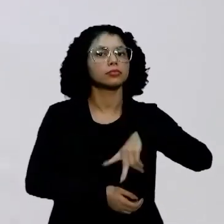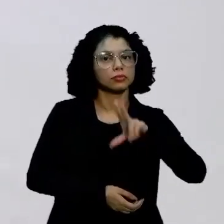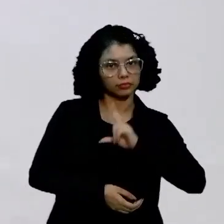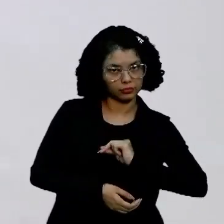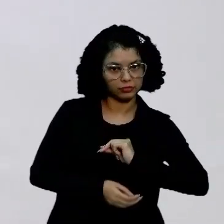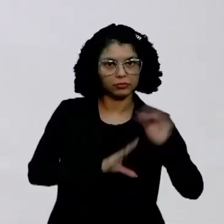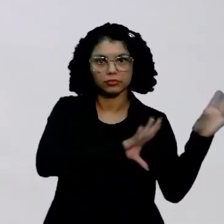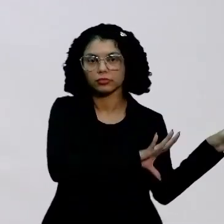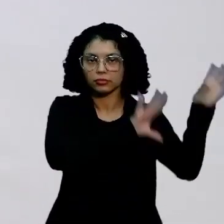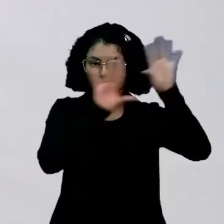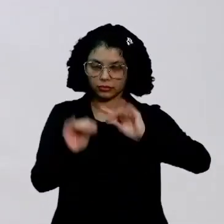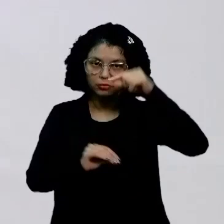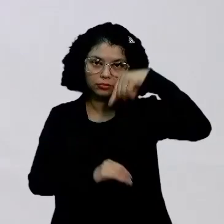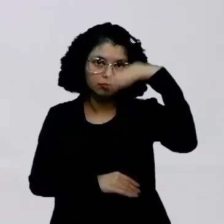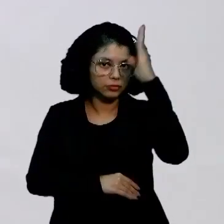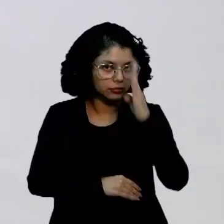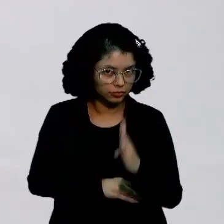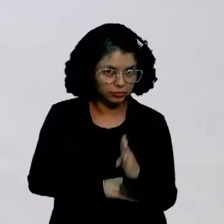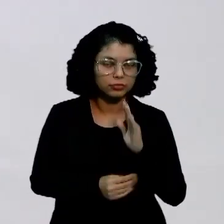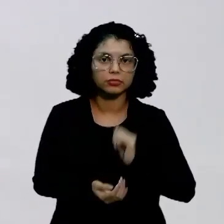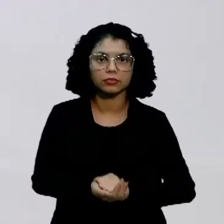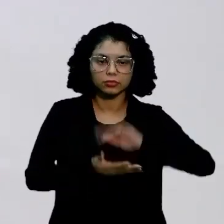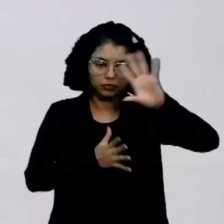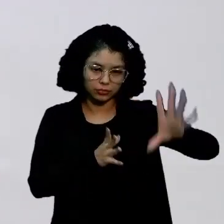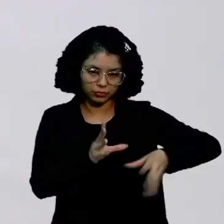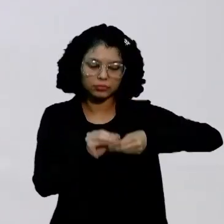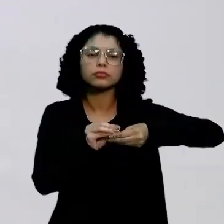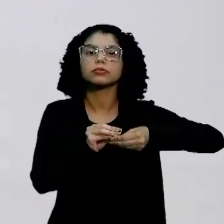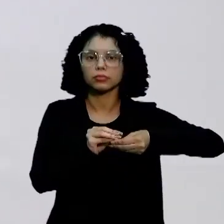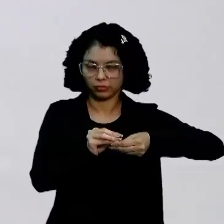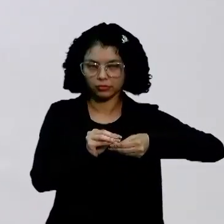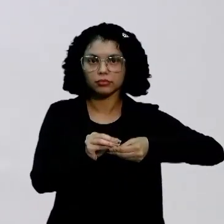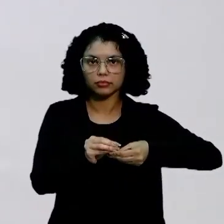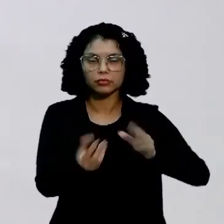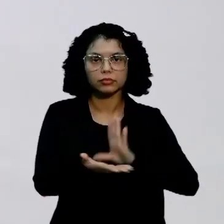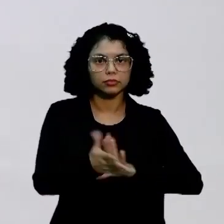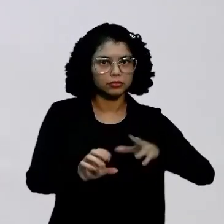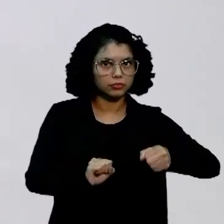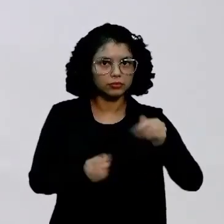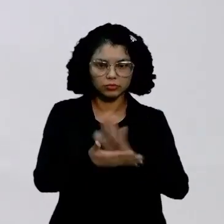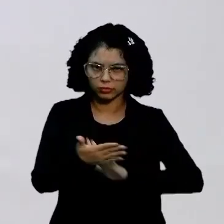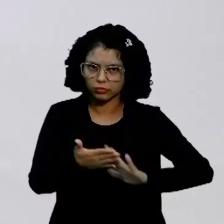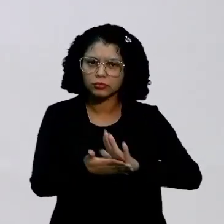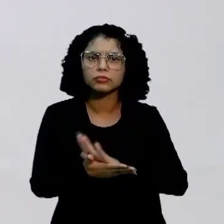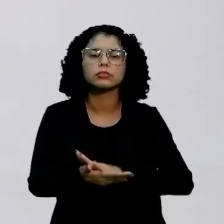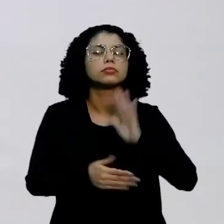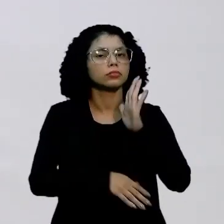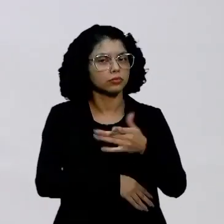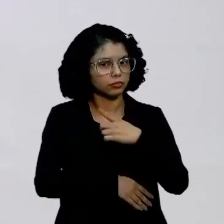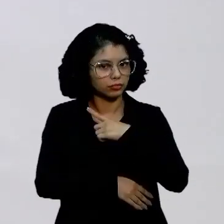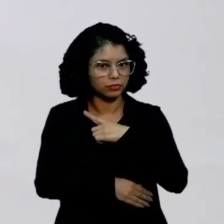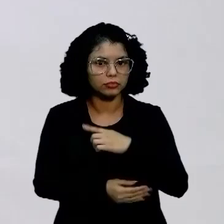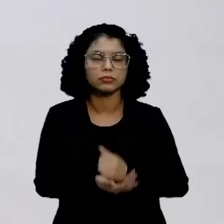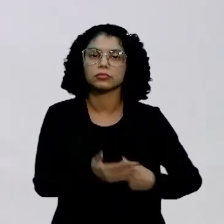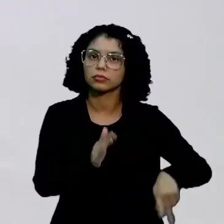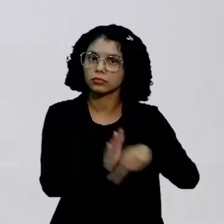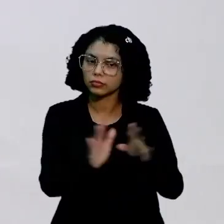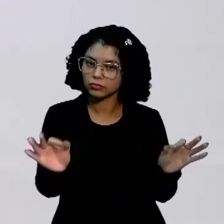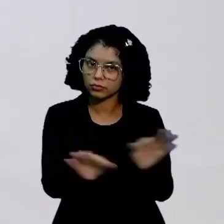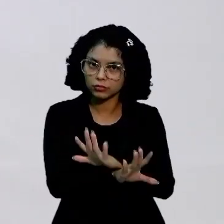que é trazida para o Brasil e implementada sem nenhuma formação, quer dizer, eu já tenho uma literatura